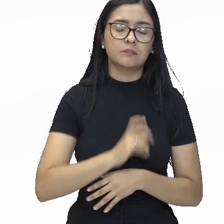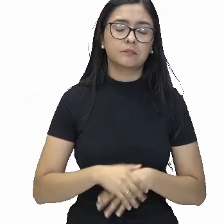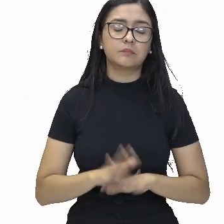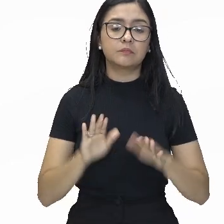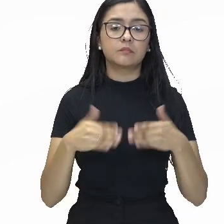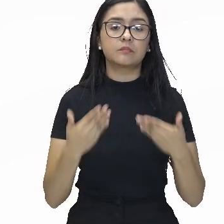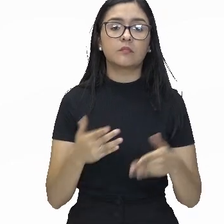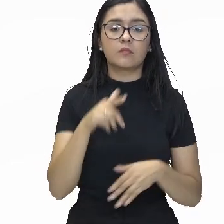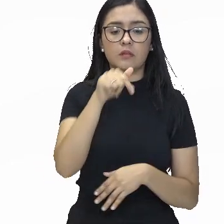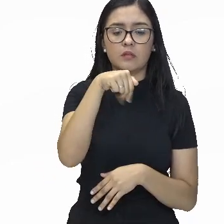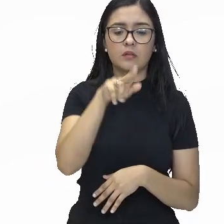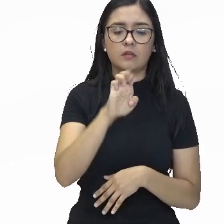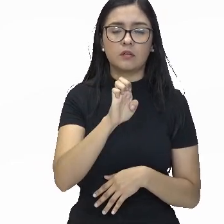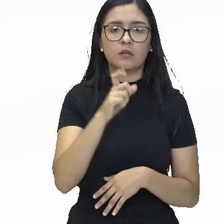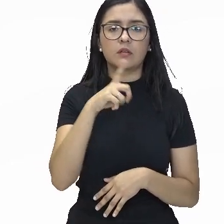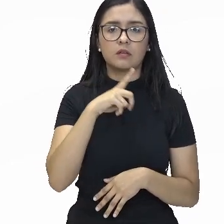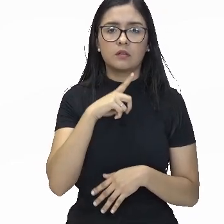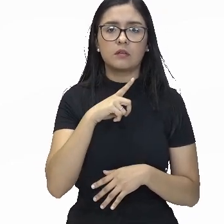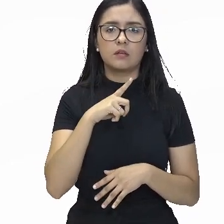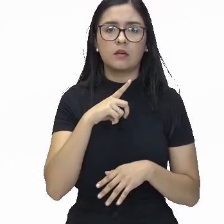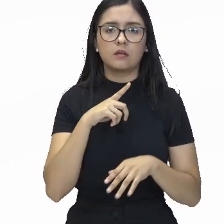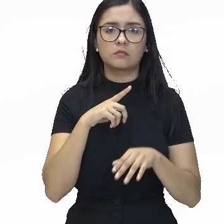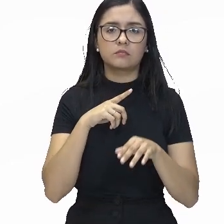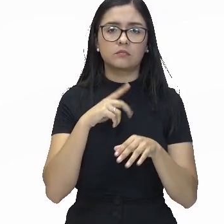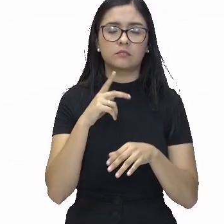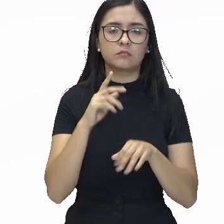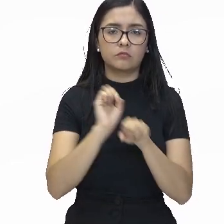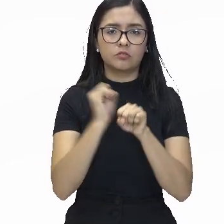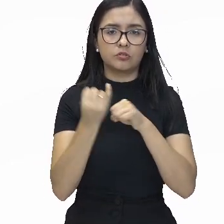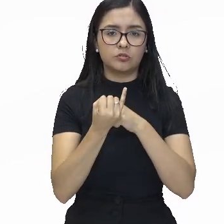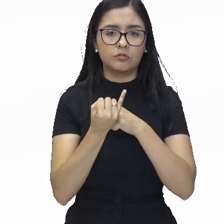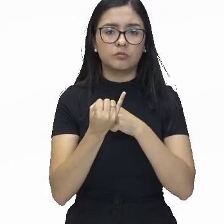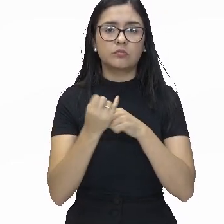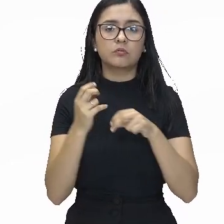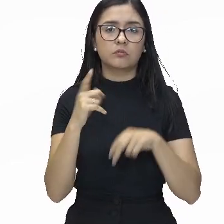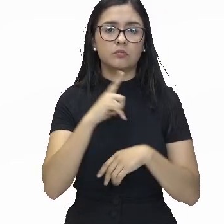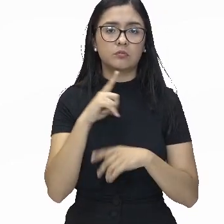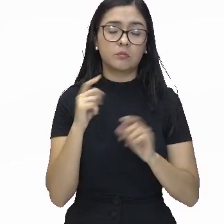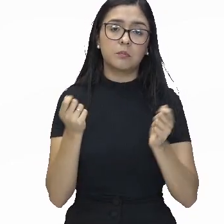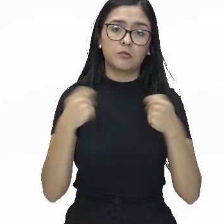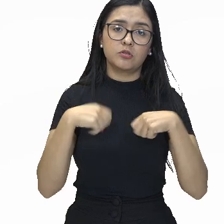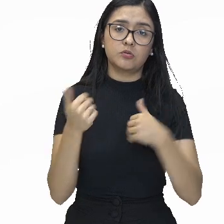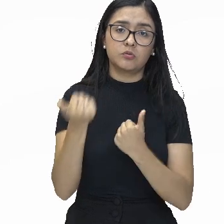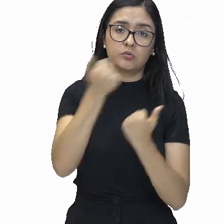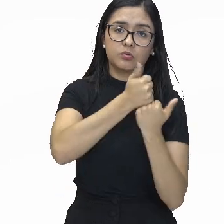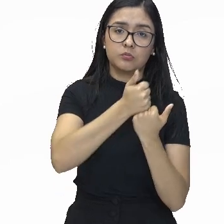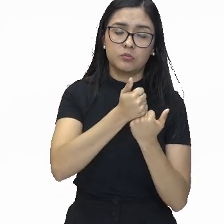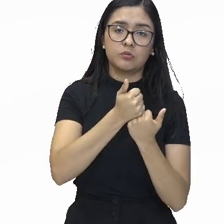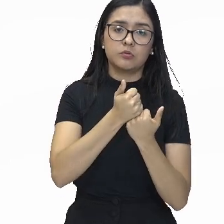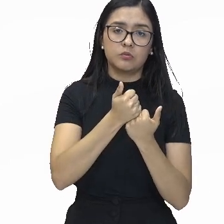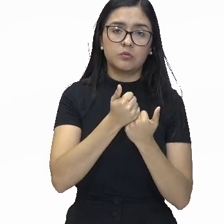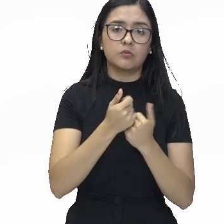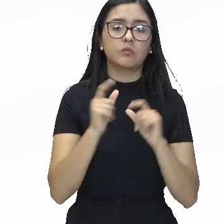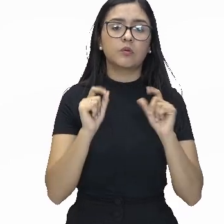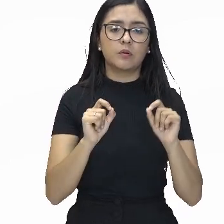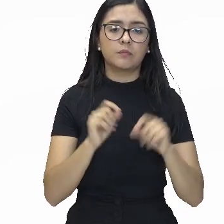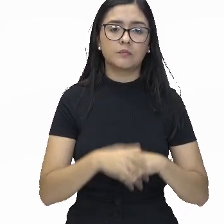que existe tem um valor de adjetivo? Tem, porque eu poderia substituir no período simples